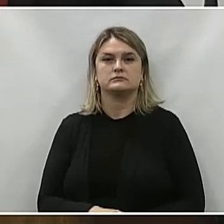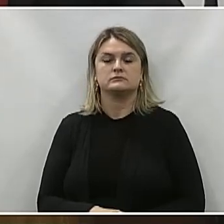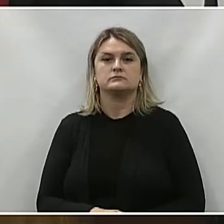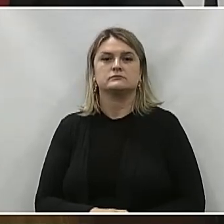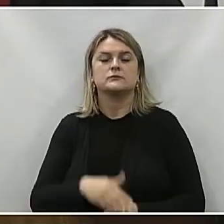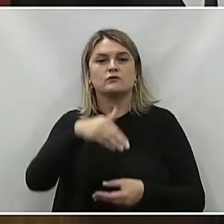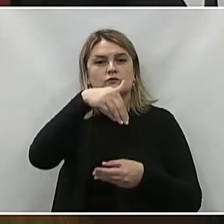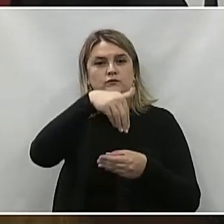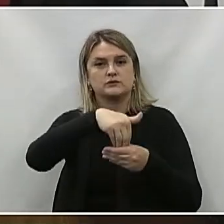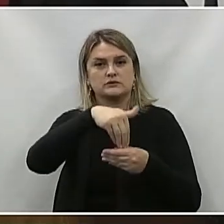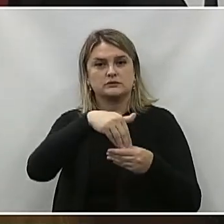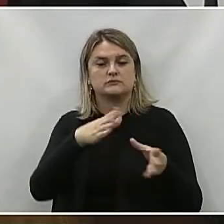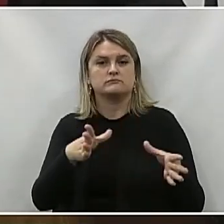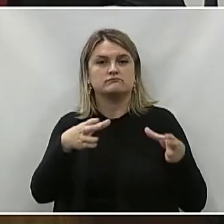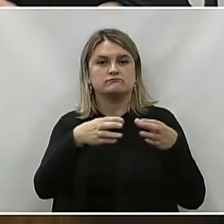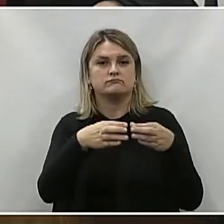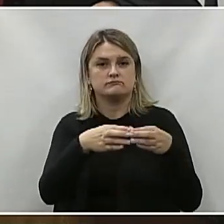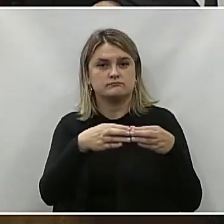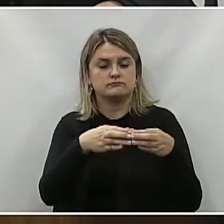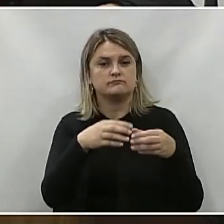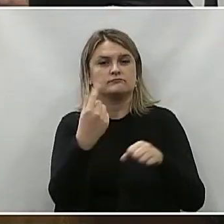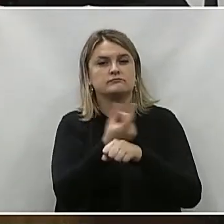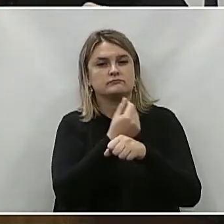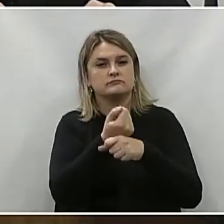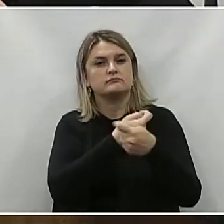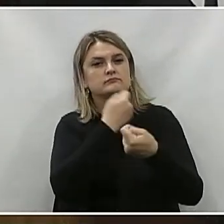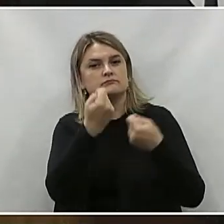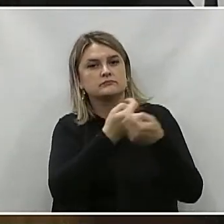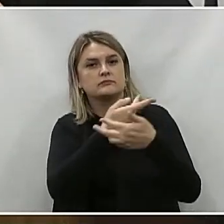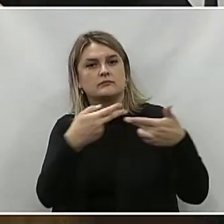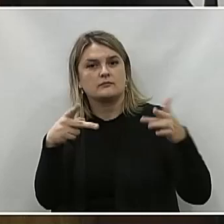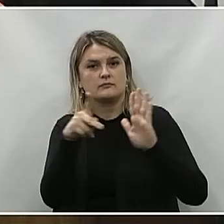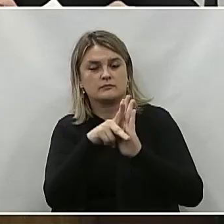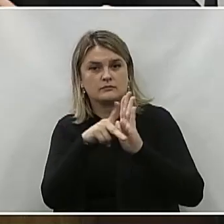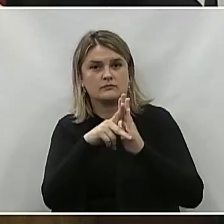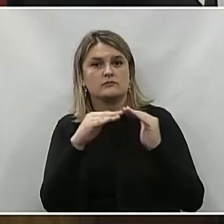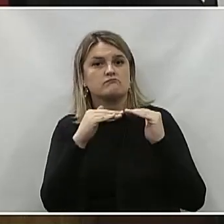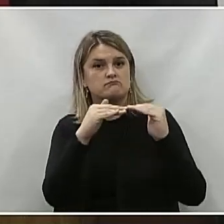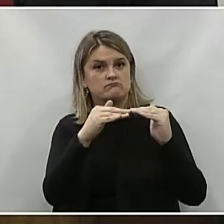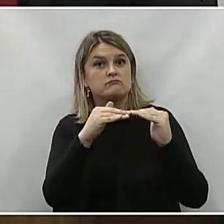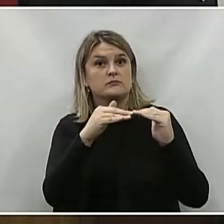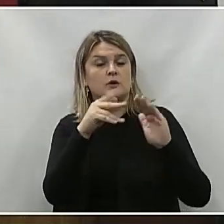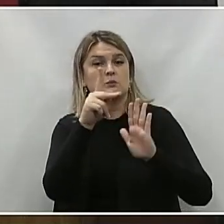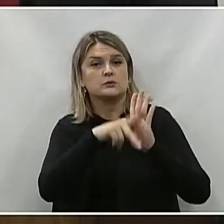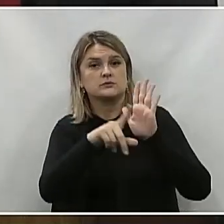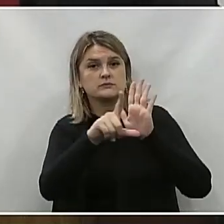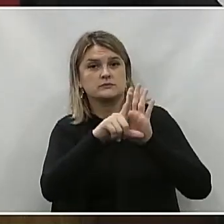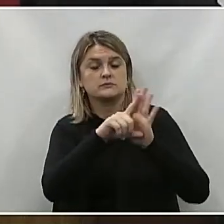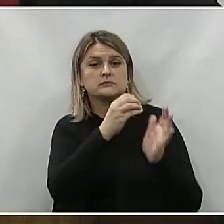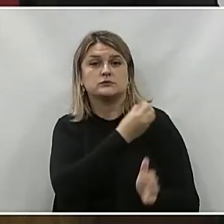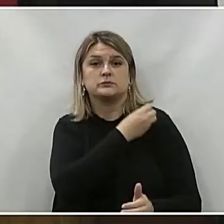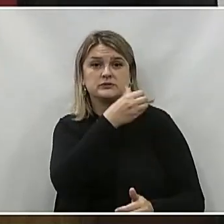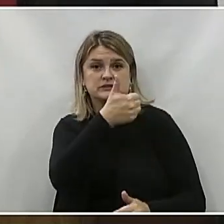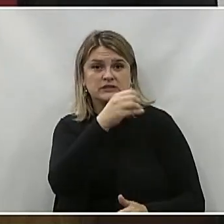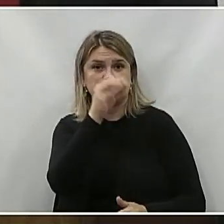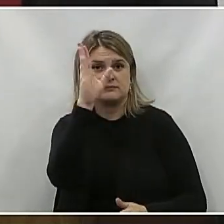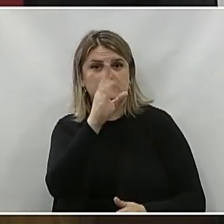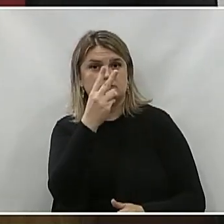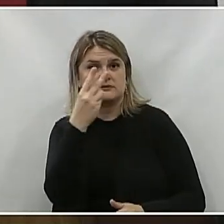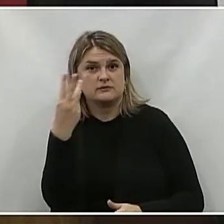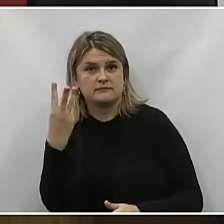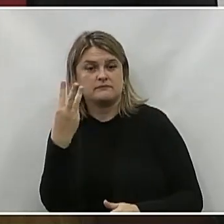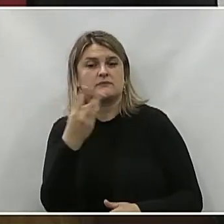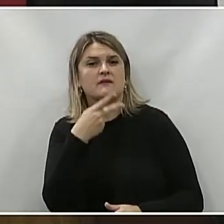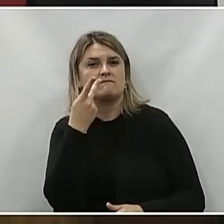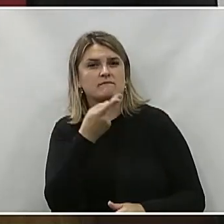Votação Do parecer fundamentado Da comissão De finanças Orçamento E patrimônio Favorável Ao projeto De lei Ordinária Número 10 De 2023